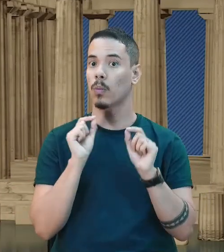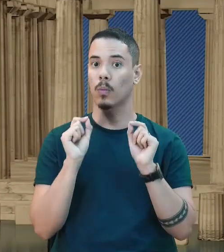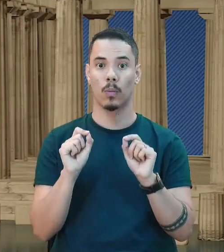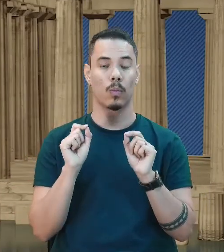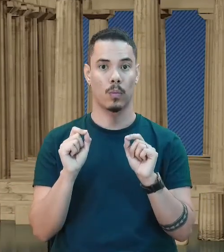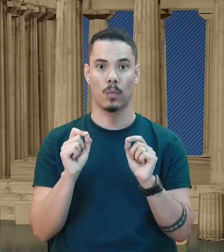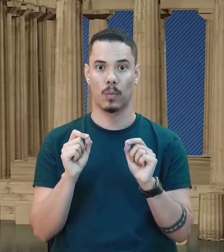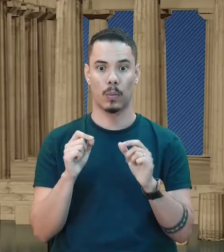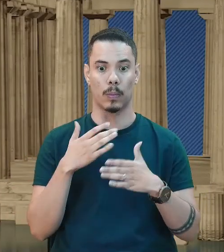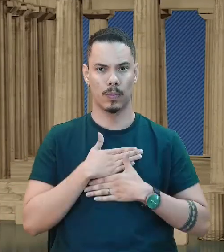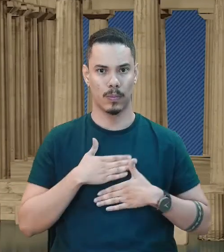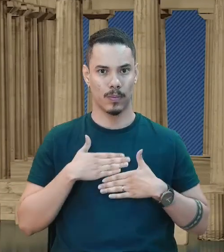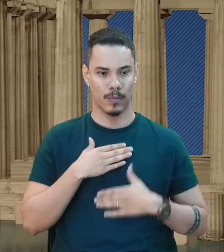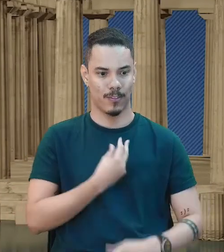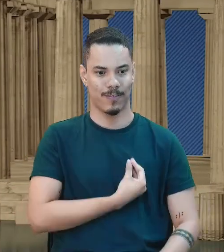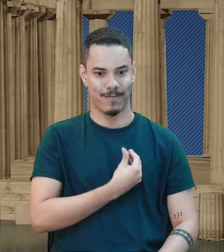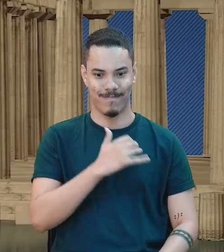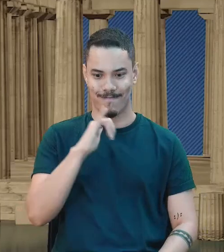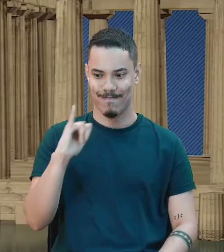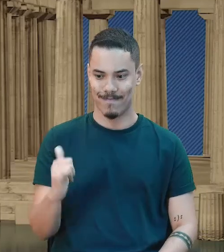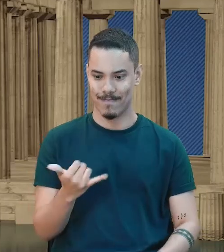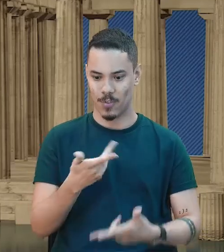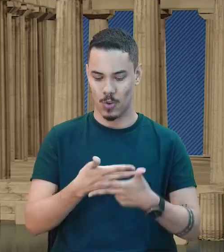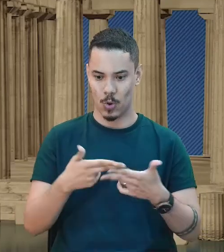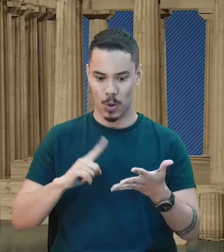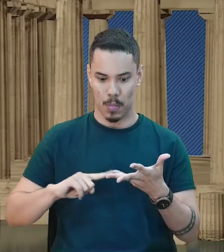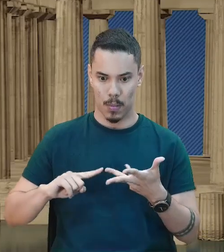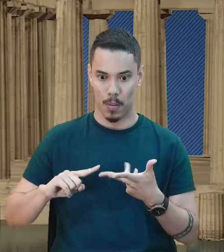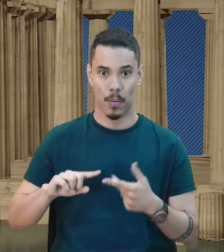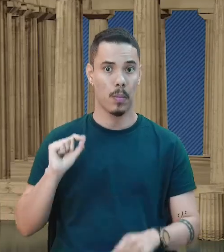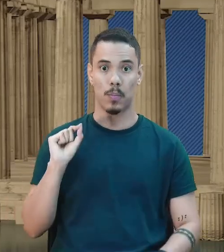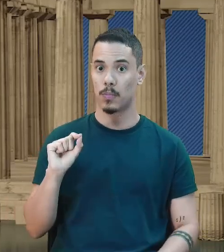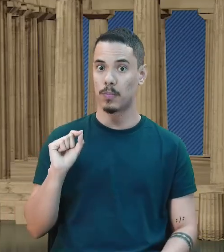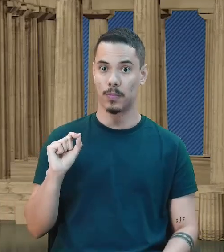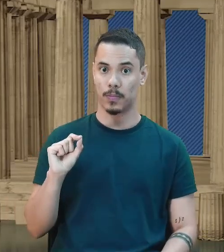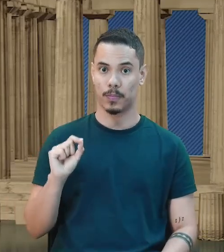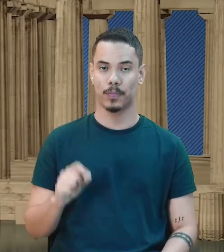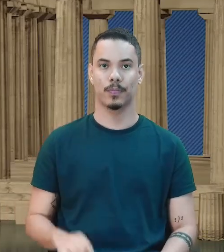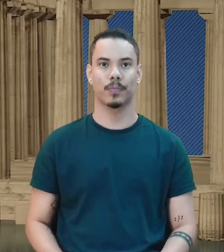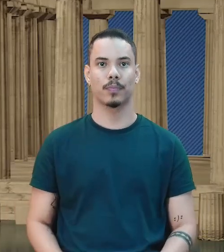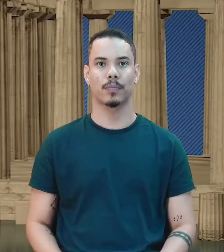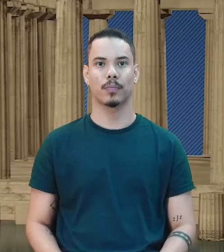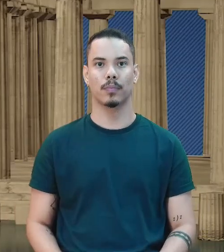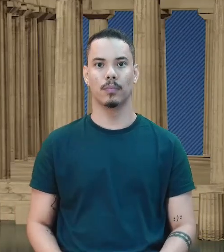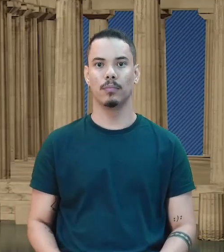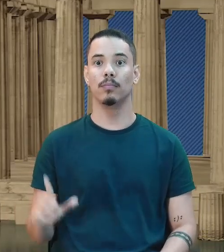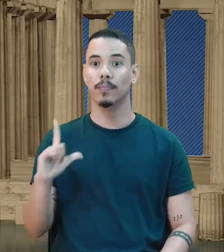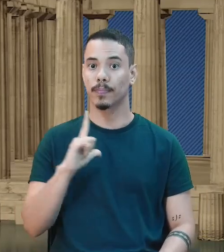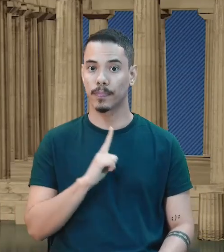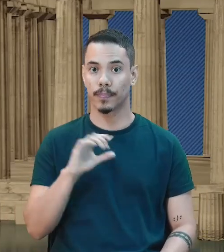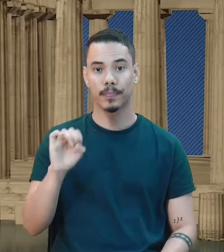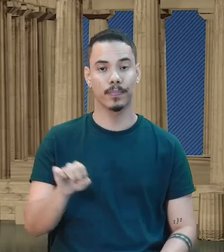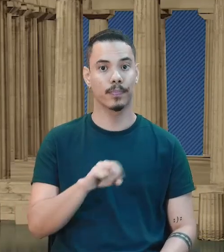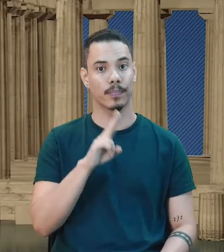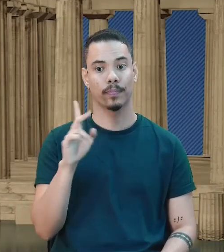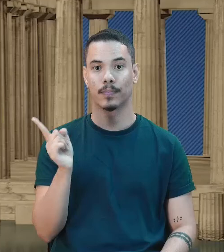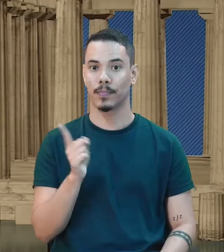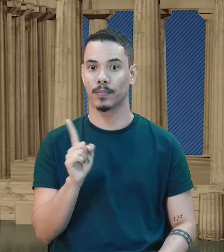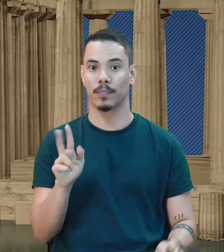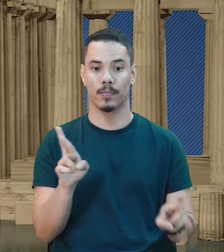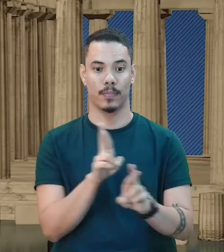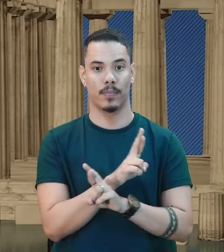Os prazeres da vida. Quais são os prazeres da vida? Eles estão ou não relacionados aos